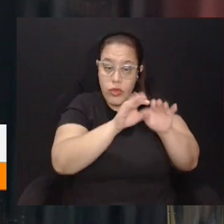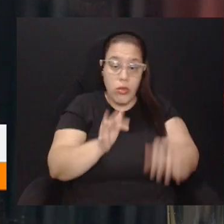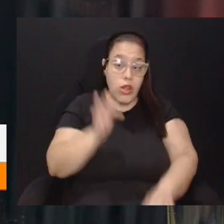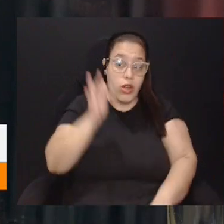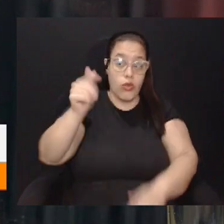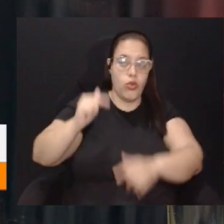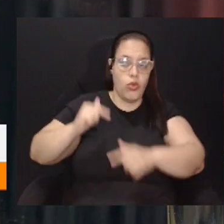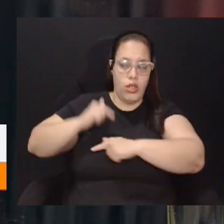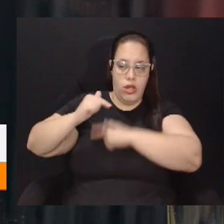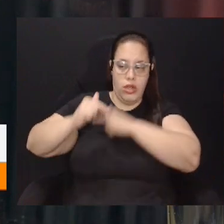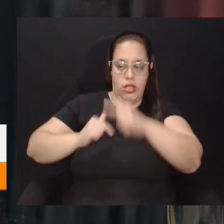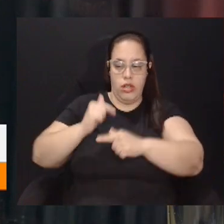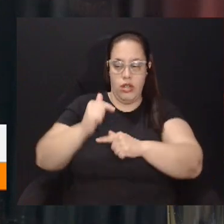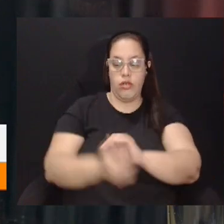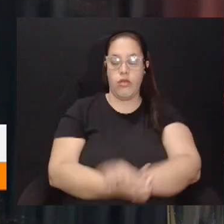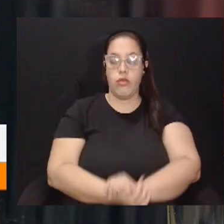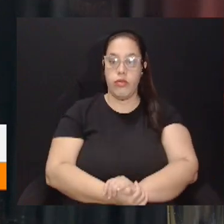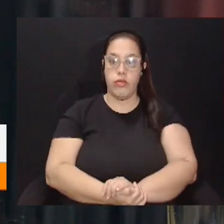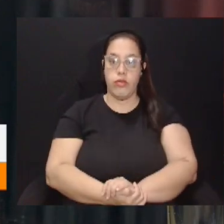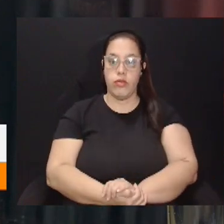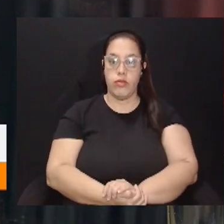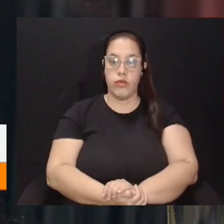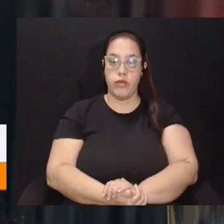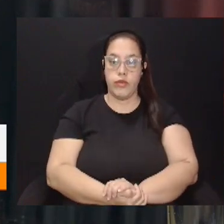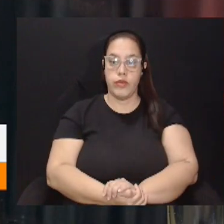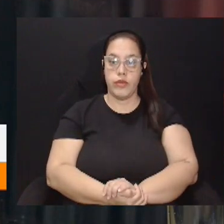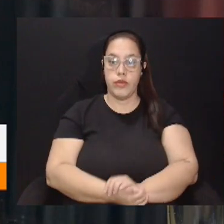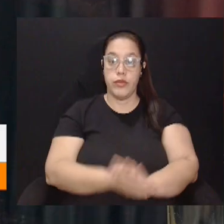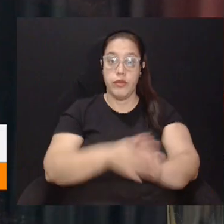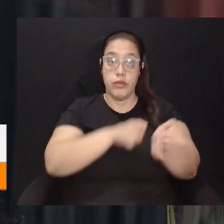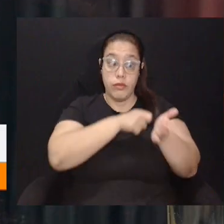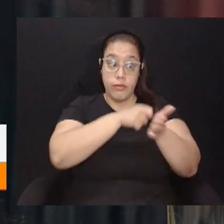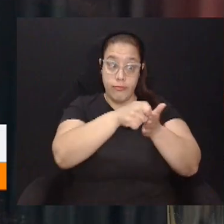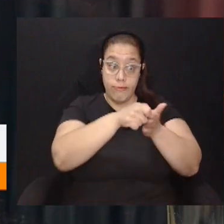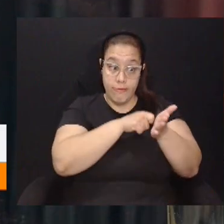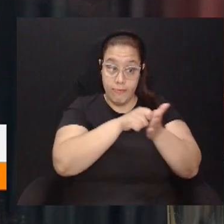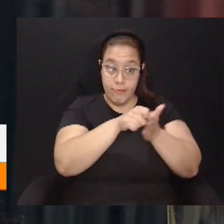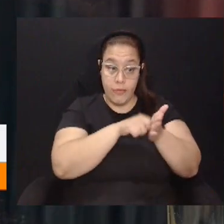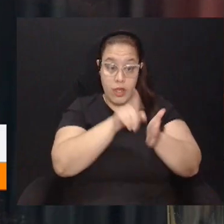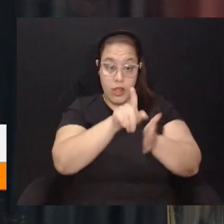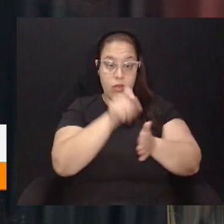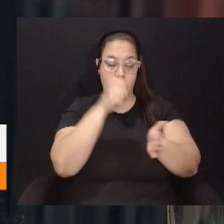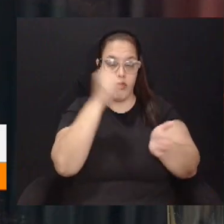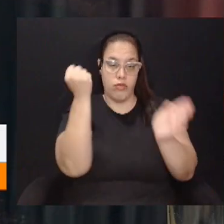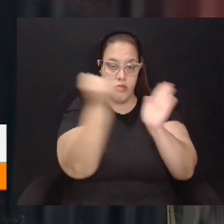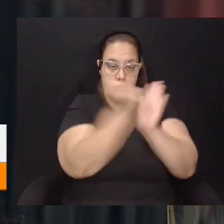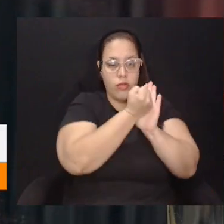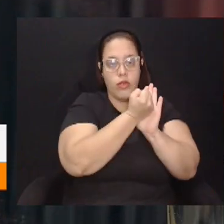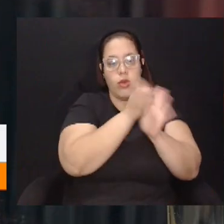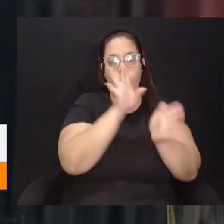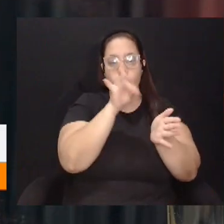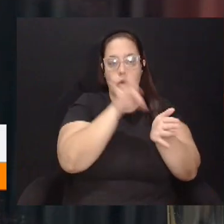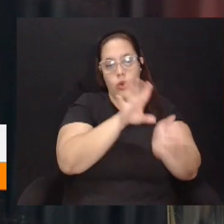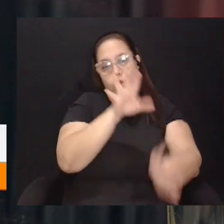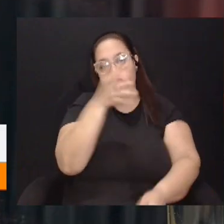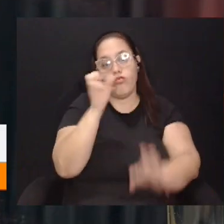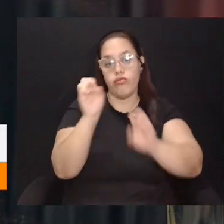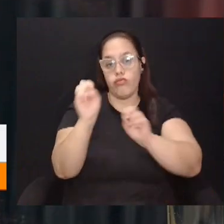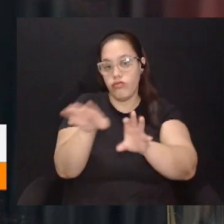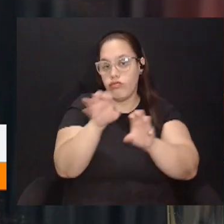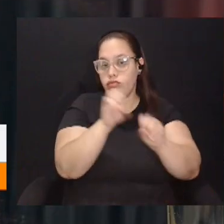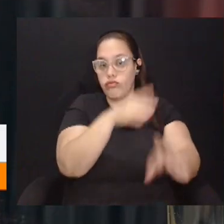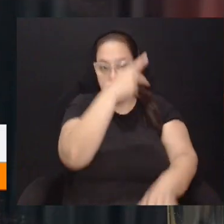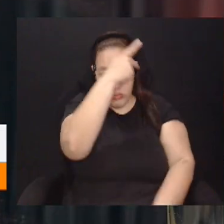né. Então, o meio da escrita era uma maneira de perpetuar o fato e de Uhum. ensinar